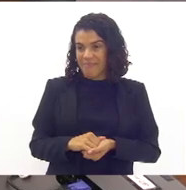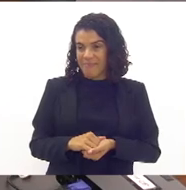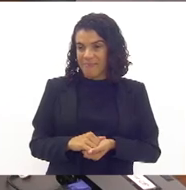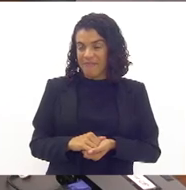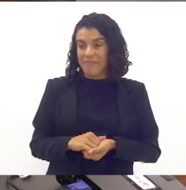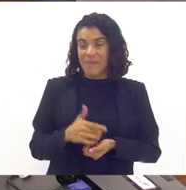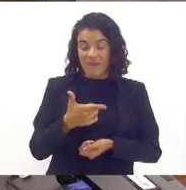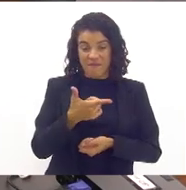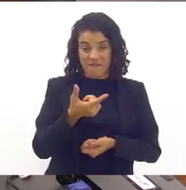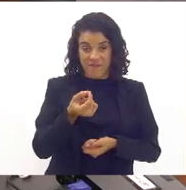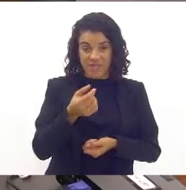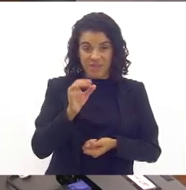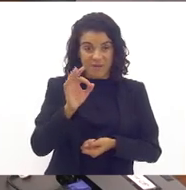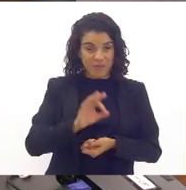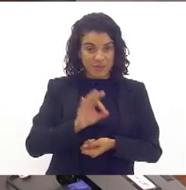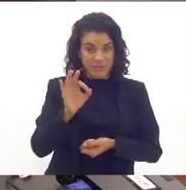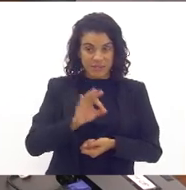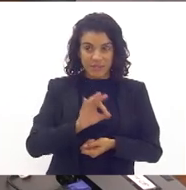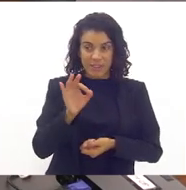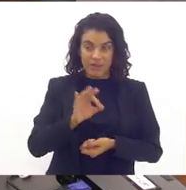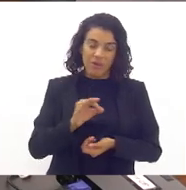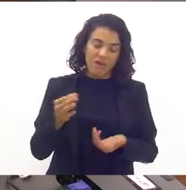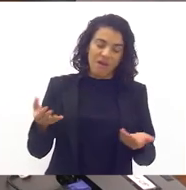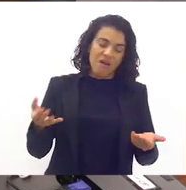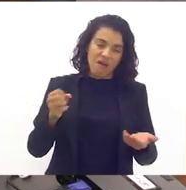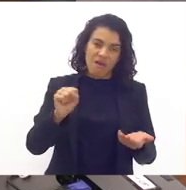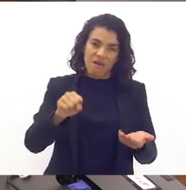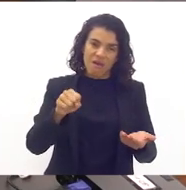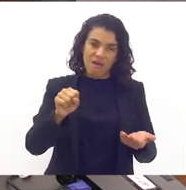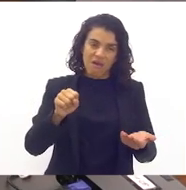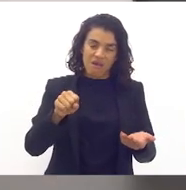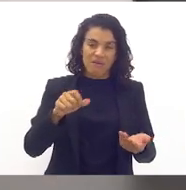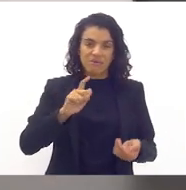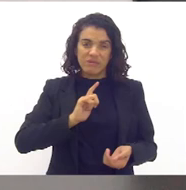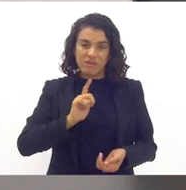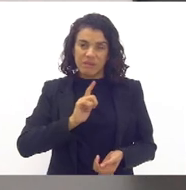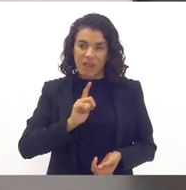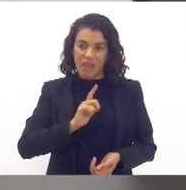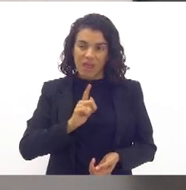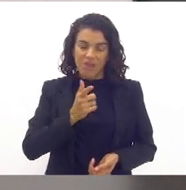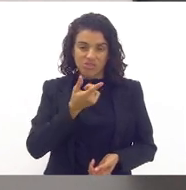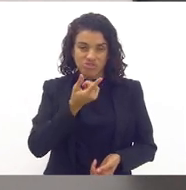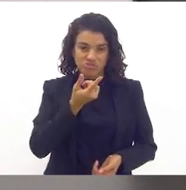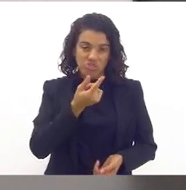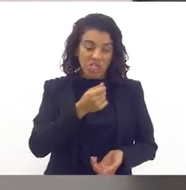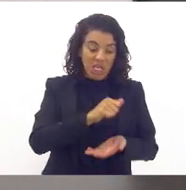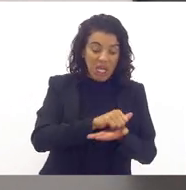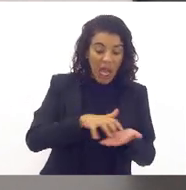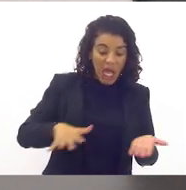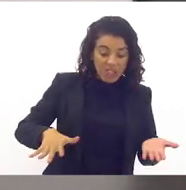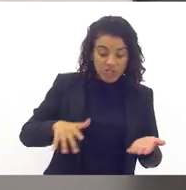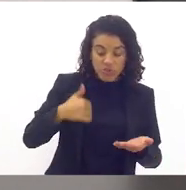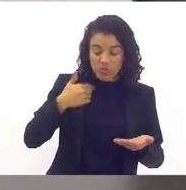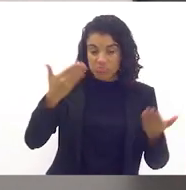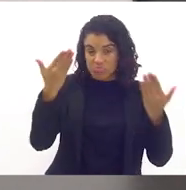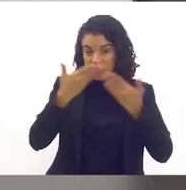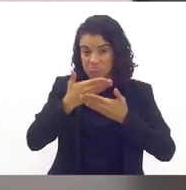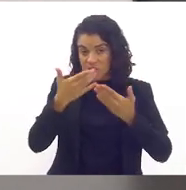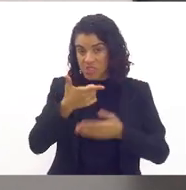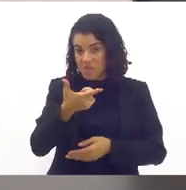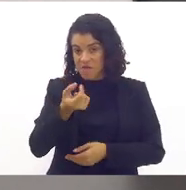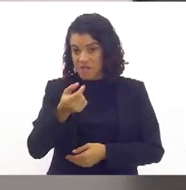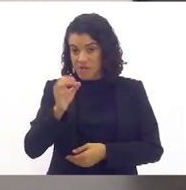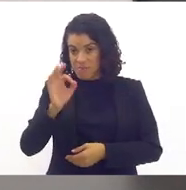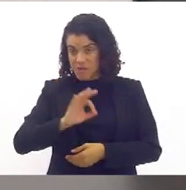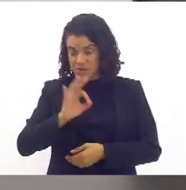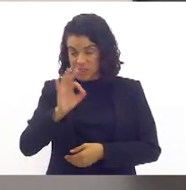20%. Está em 20%, ou seja... É, sim, mas, enfim, tem algum gasto, ou tem algum gasto represado, né, de 20%